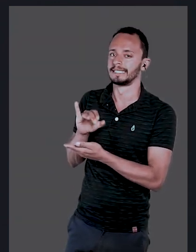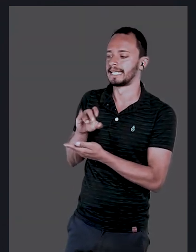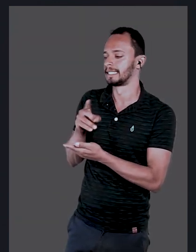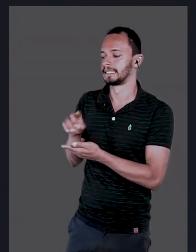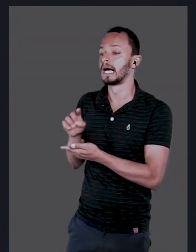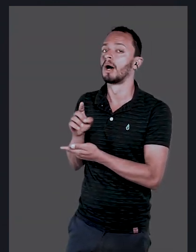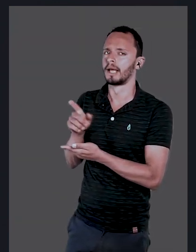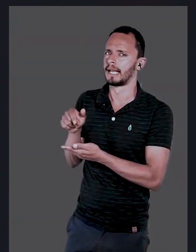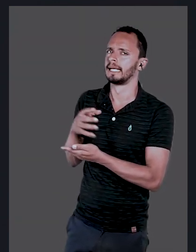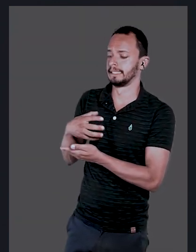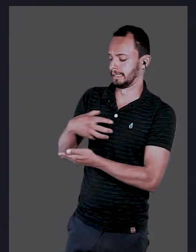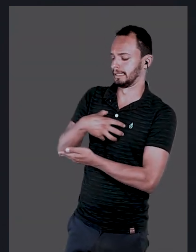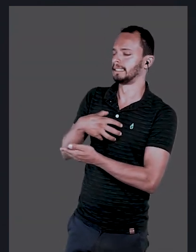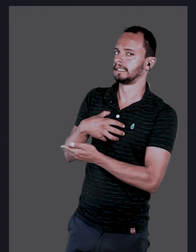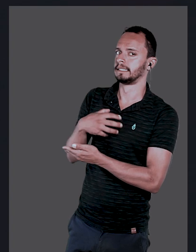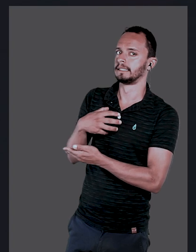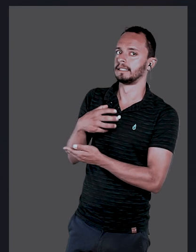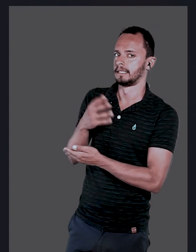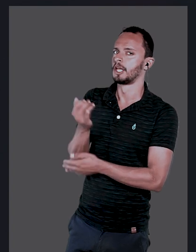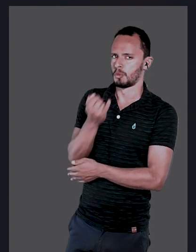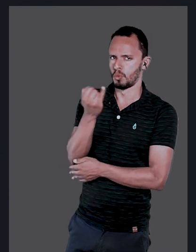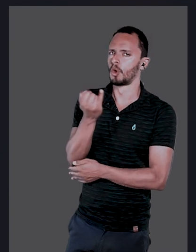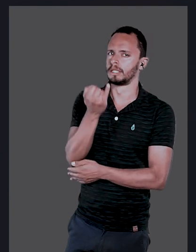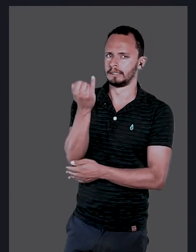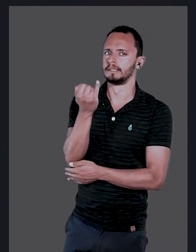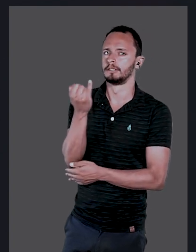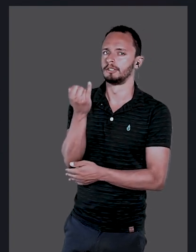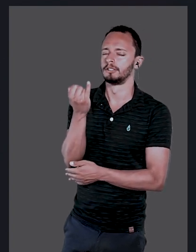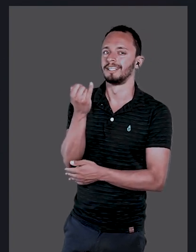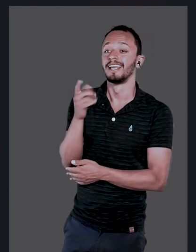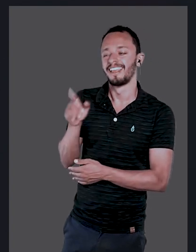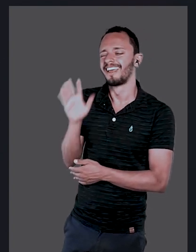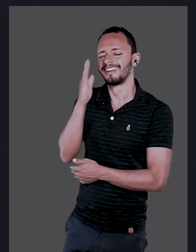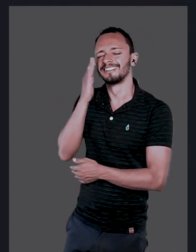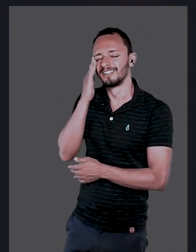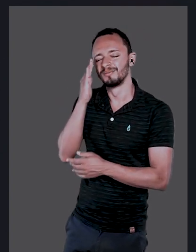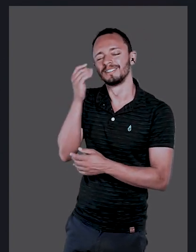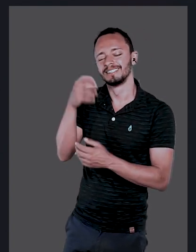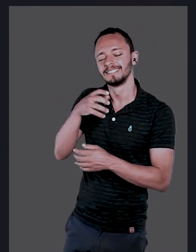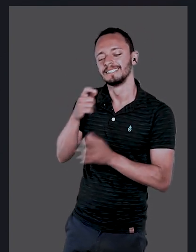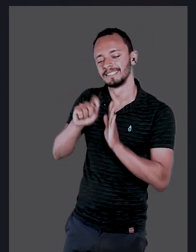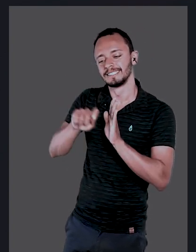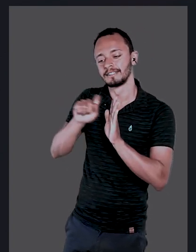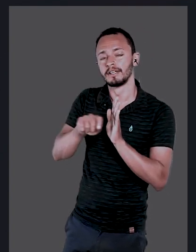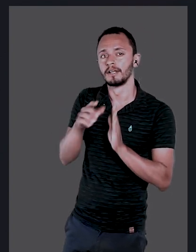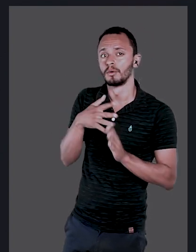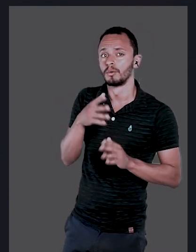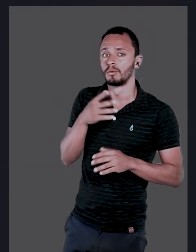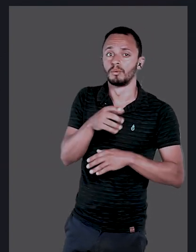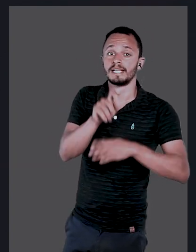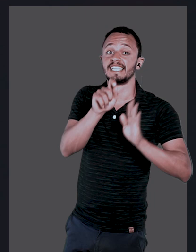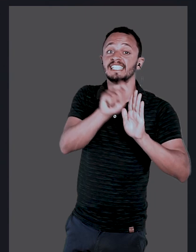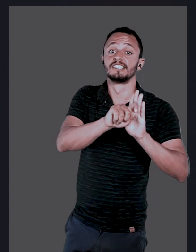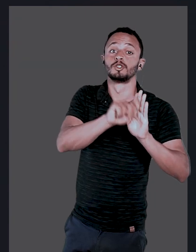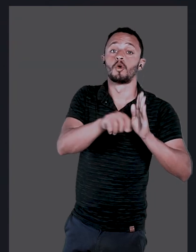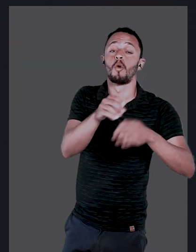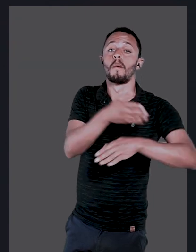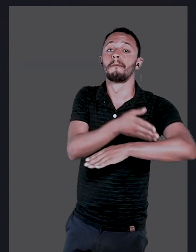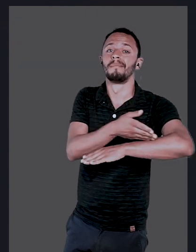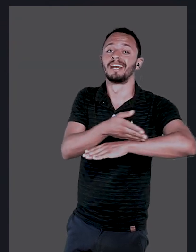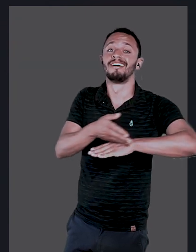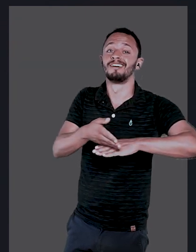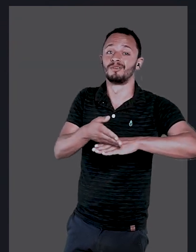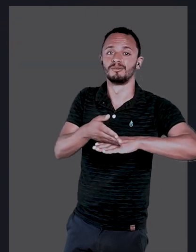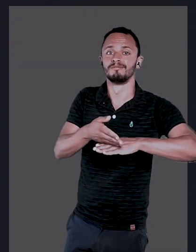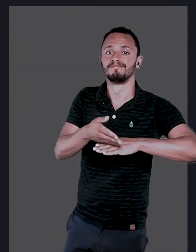ela própria sentiu isso, que era importante que um livro assim, e que um livro de um